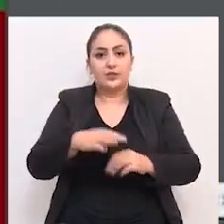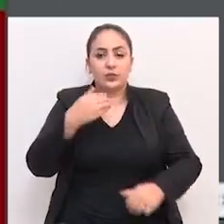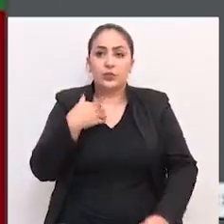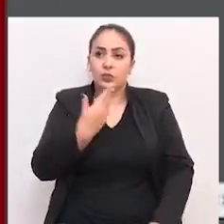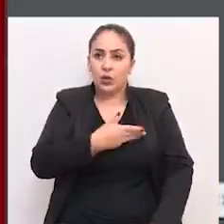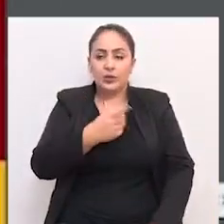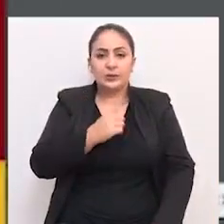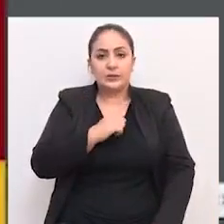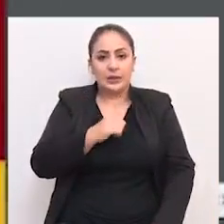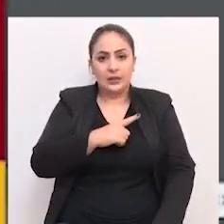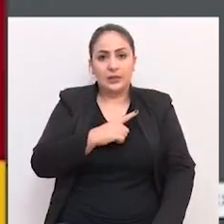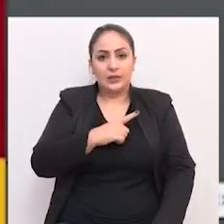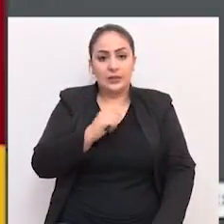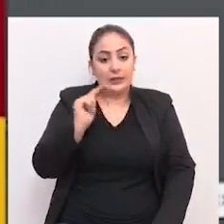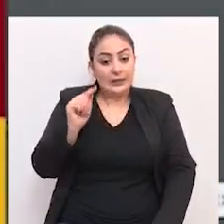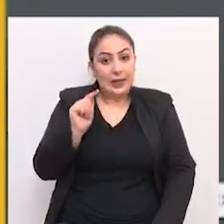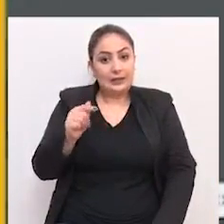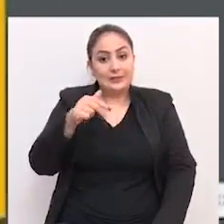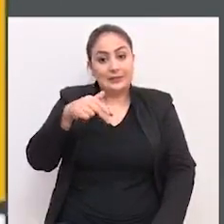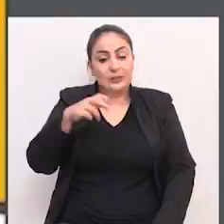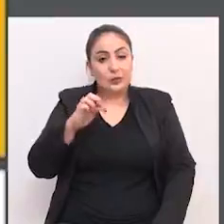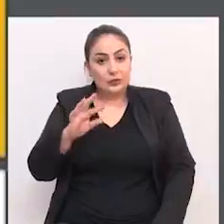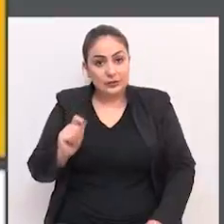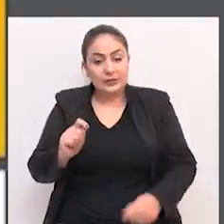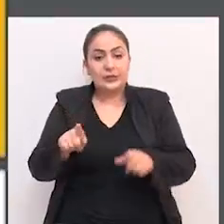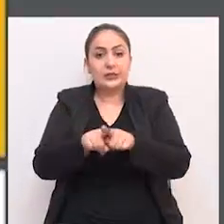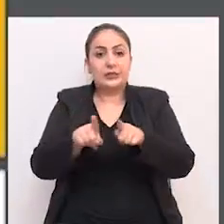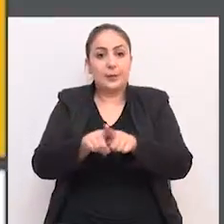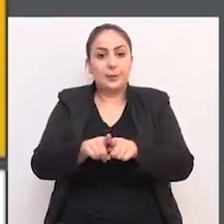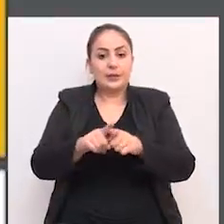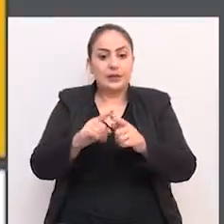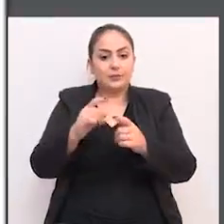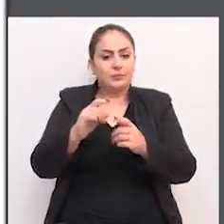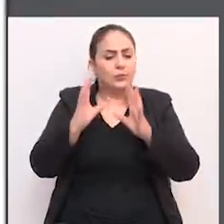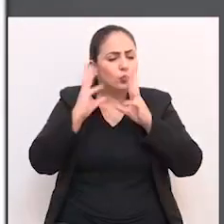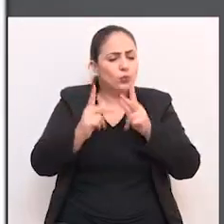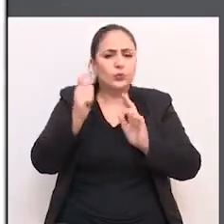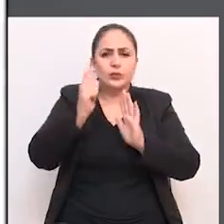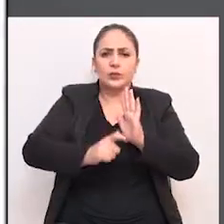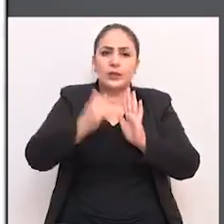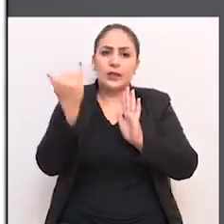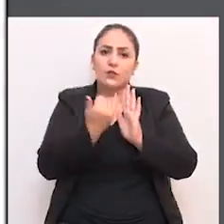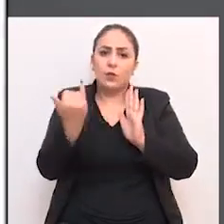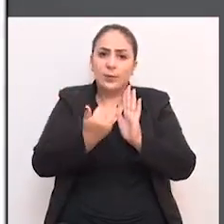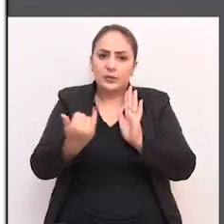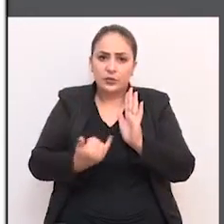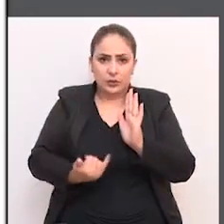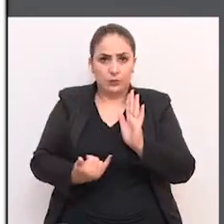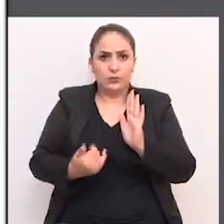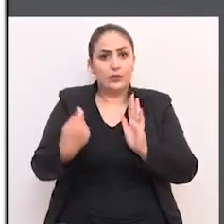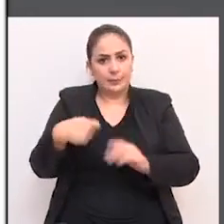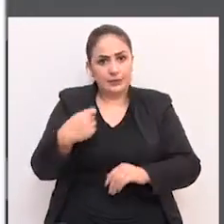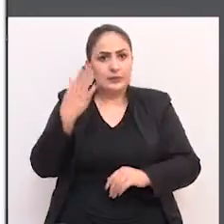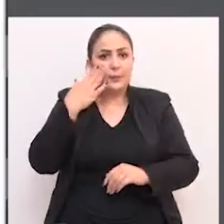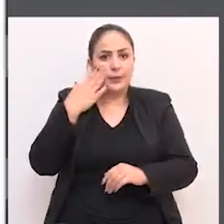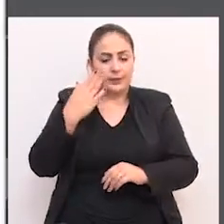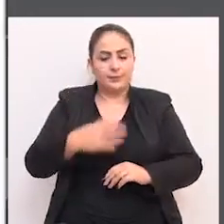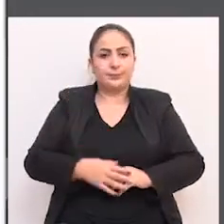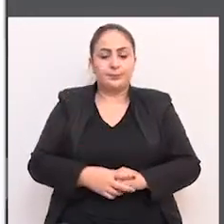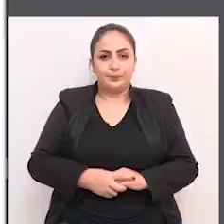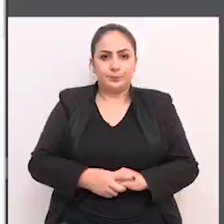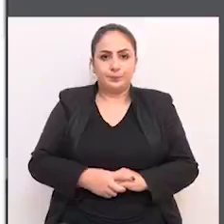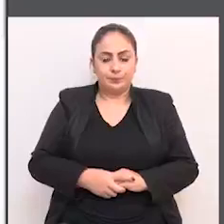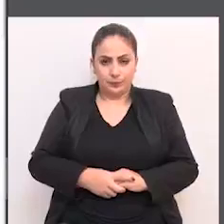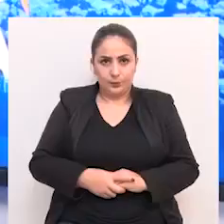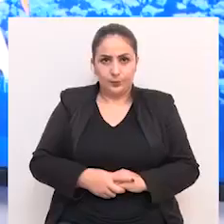bandeiras, a gente tem isso lá na nota e tem também a base com todas as informações, todos esses indicadores que